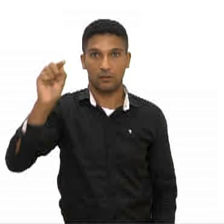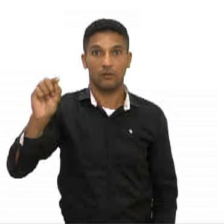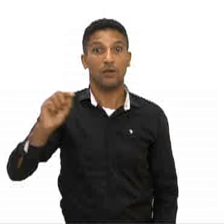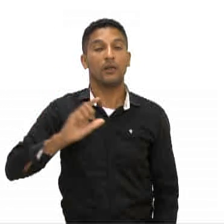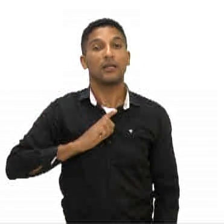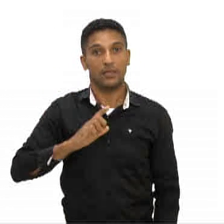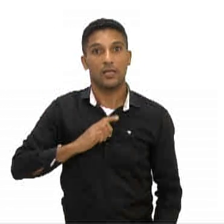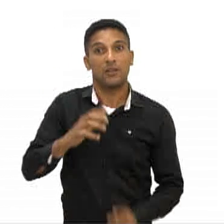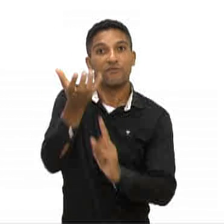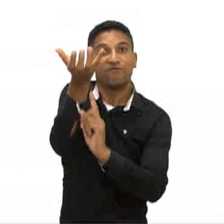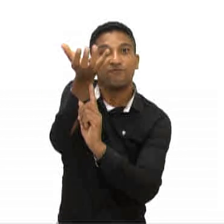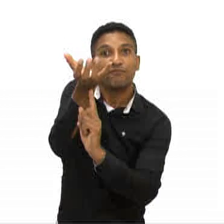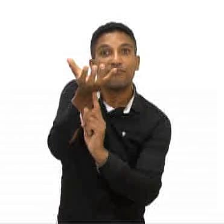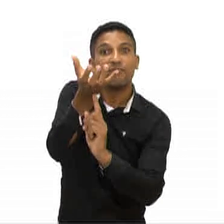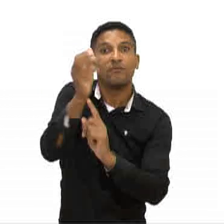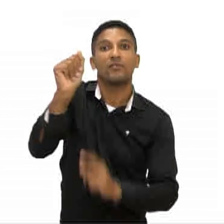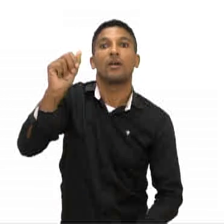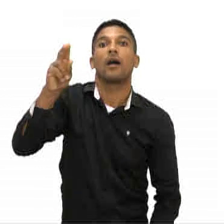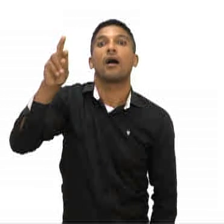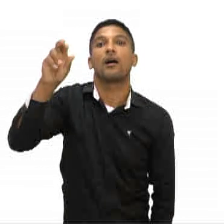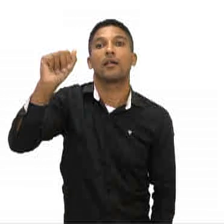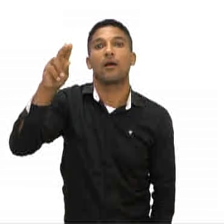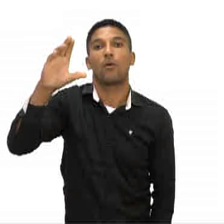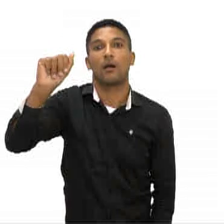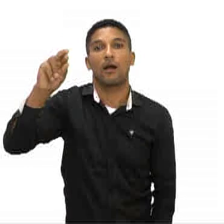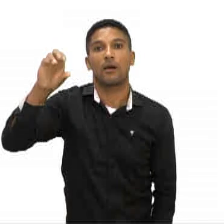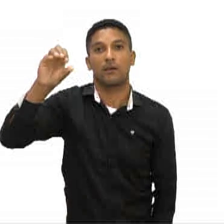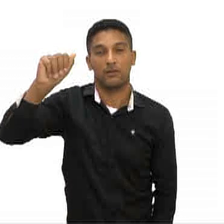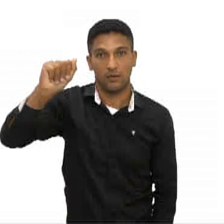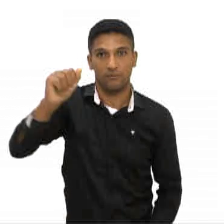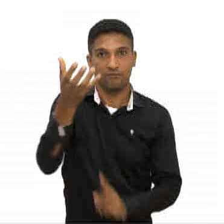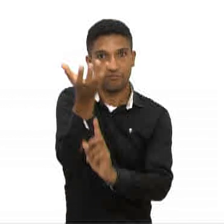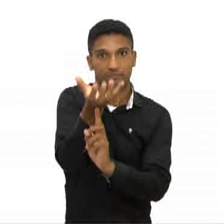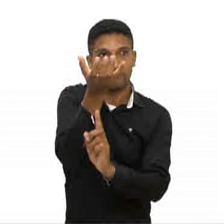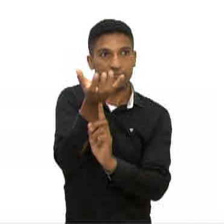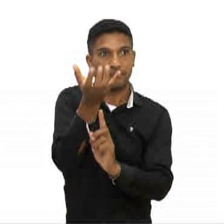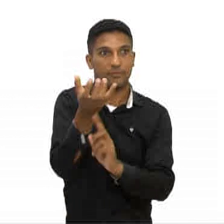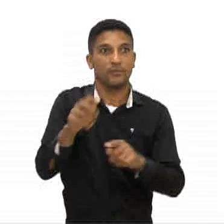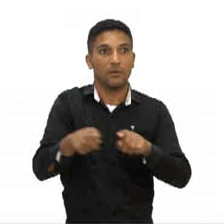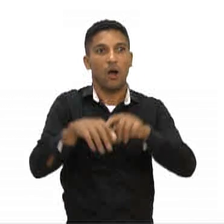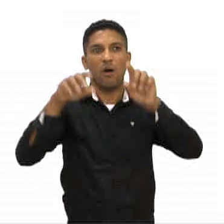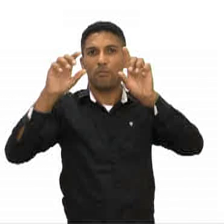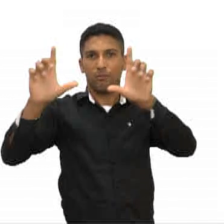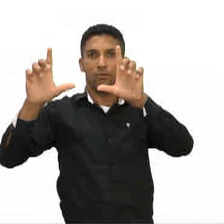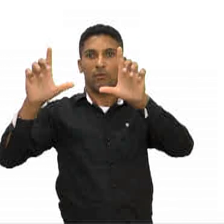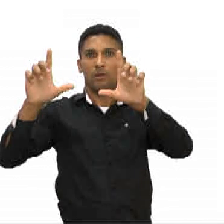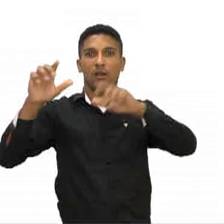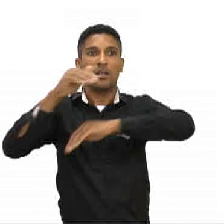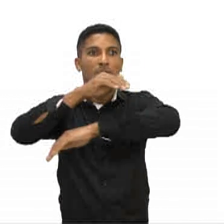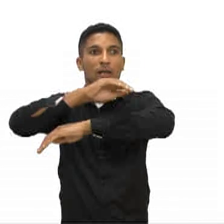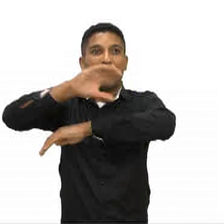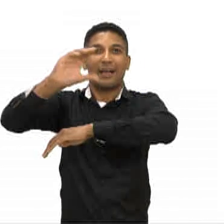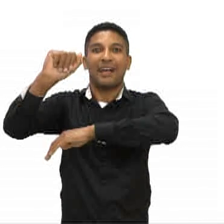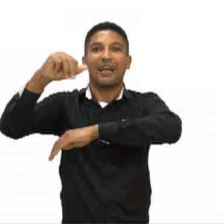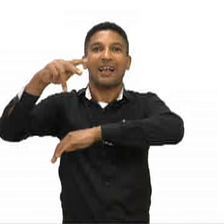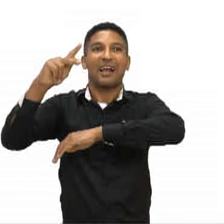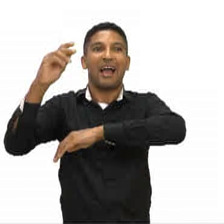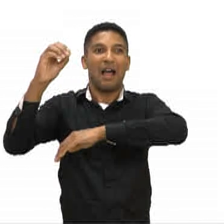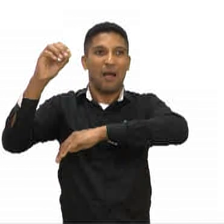araucária, campos, mata atlântica, vegetação litorânea,